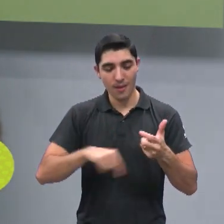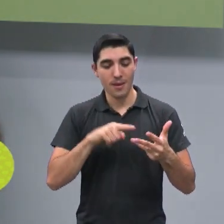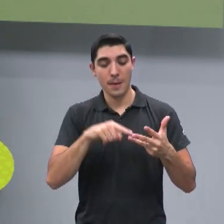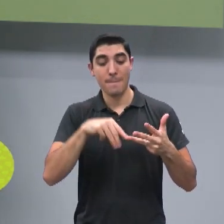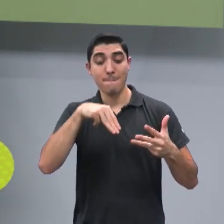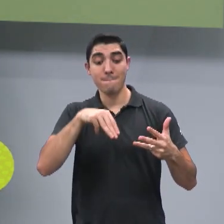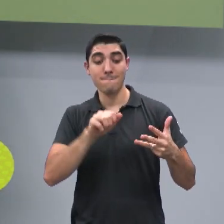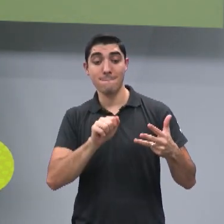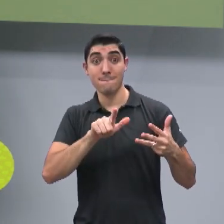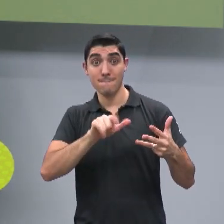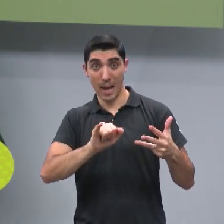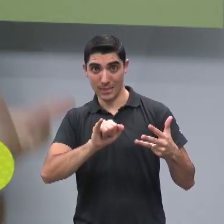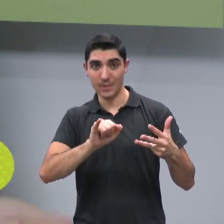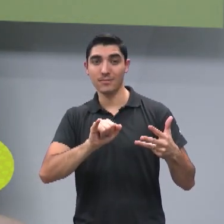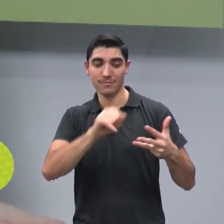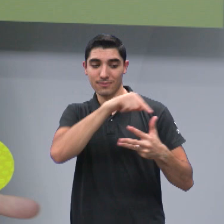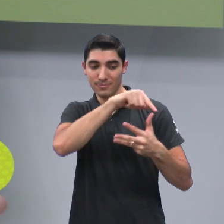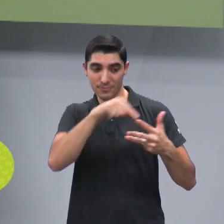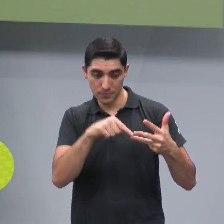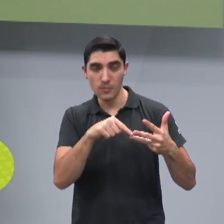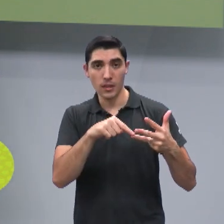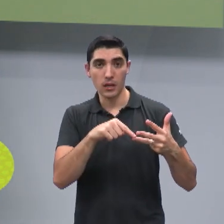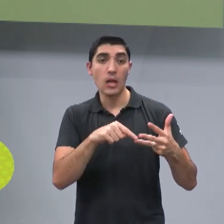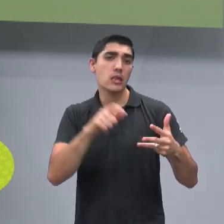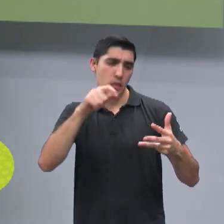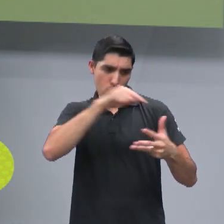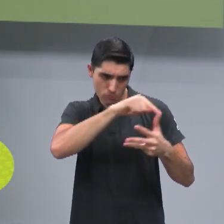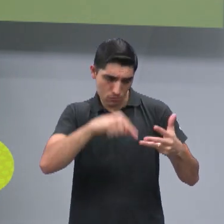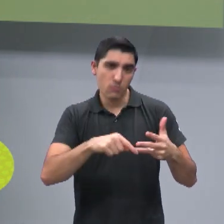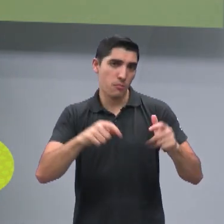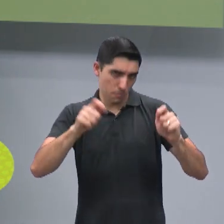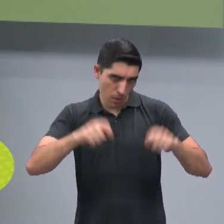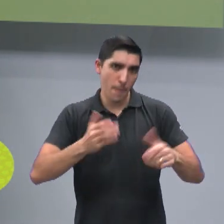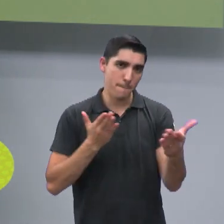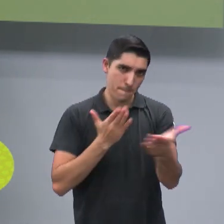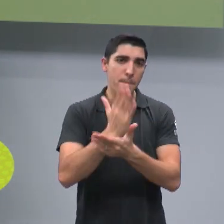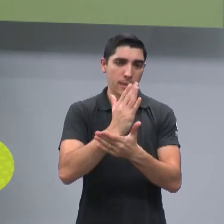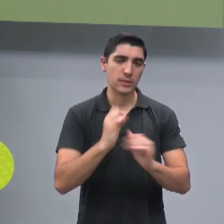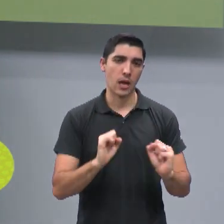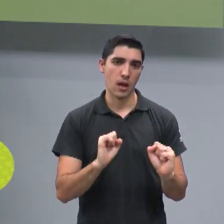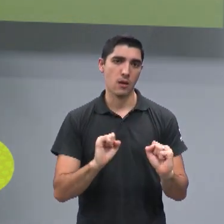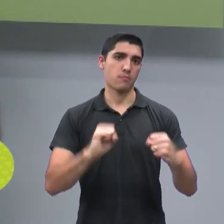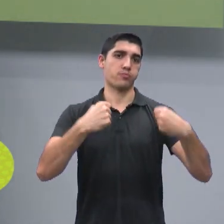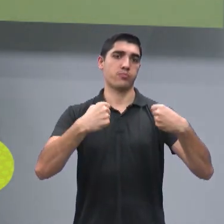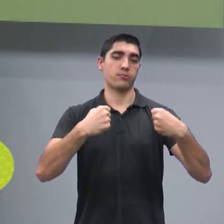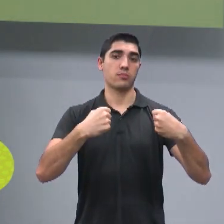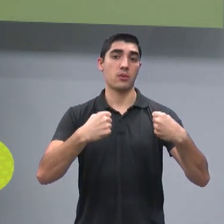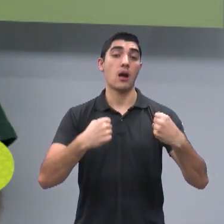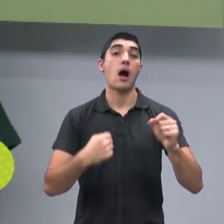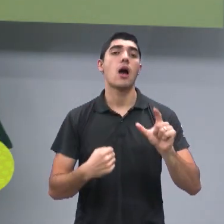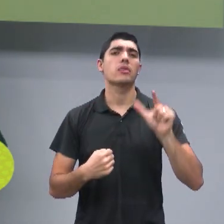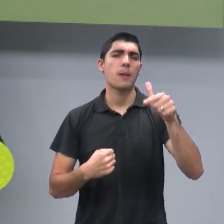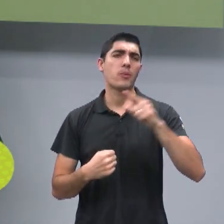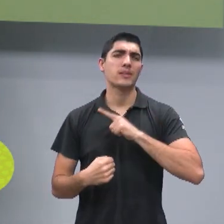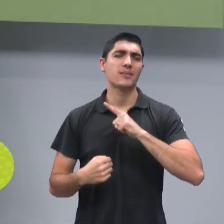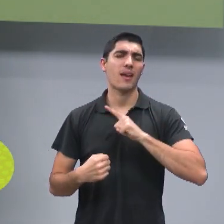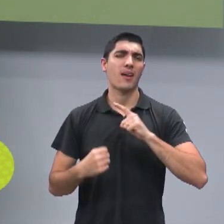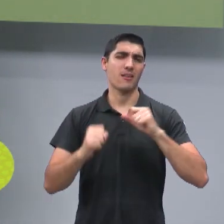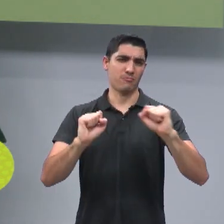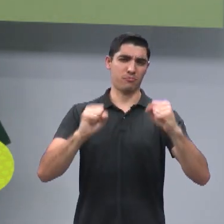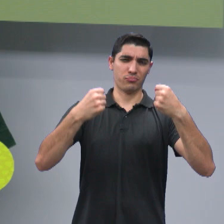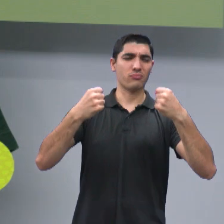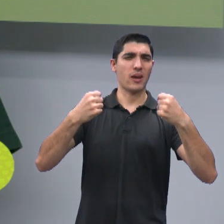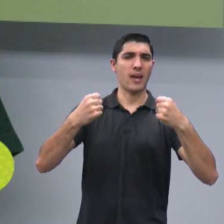equipes, todas se classificam para as oitavas de final, só que daí faz o chaveamento, né, do mata-mata.